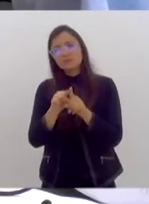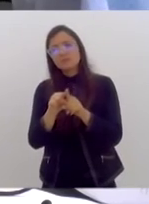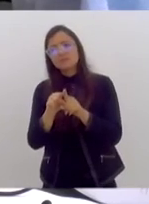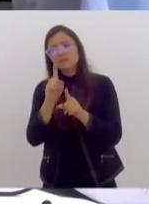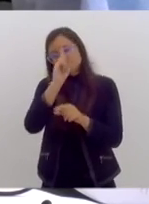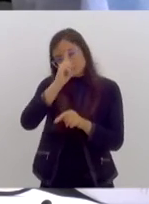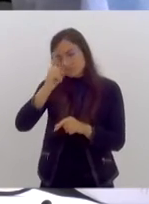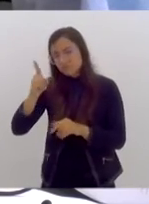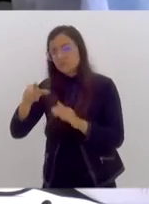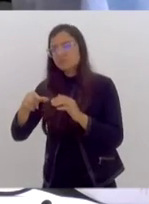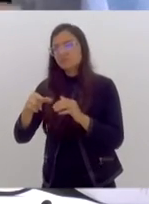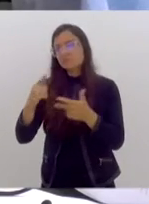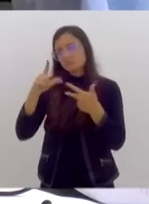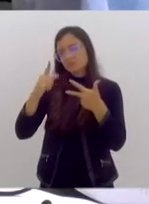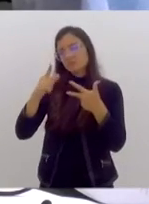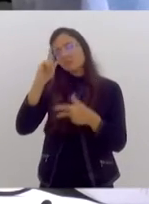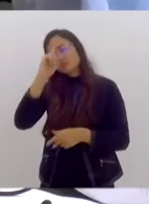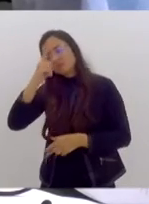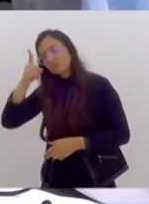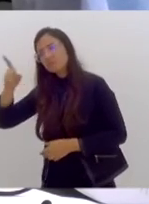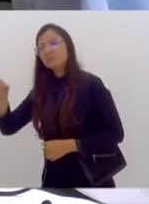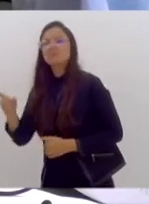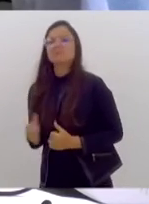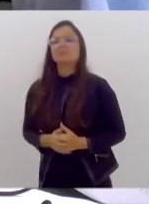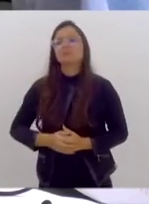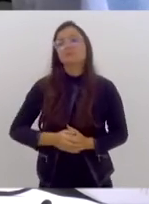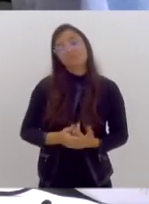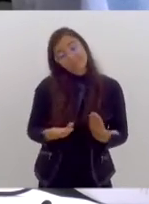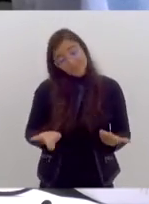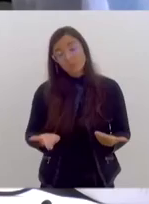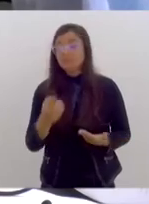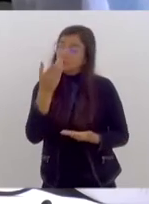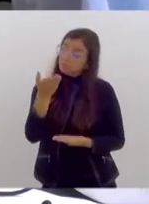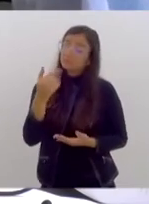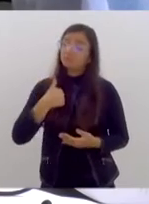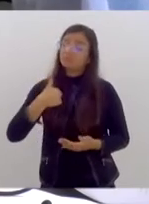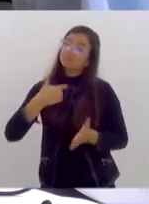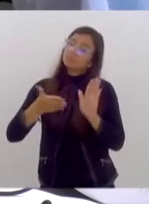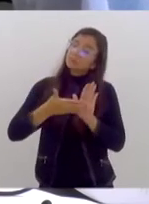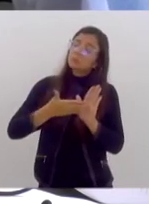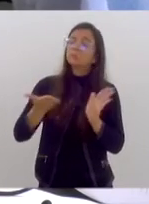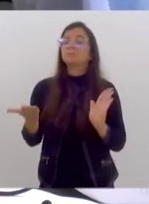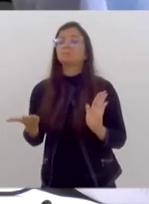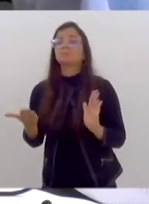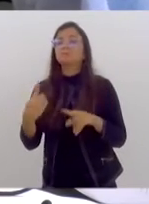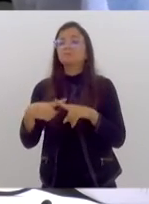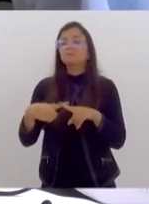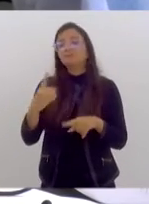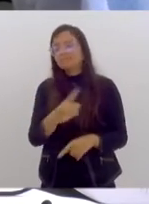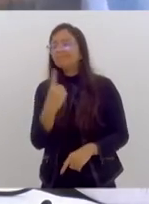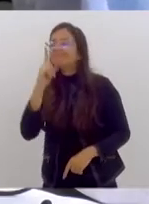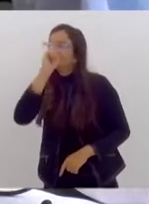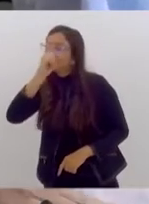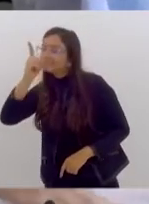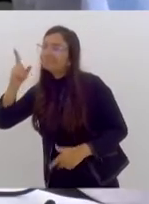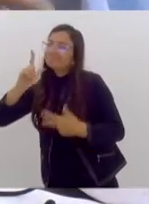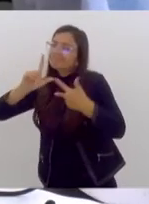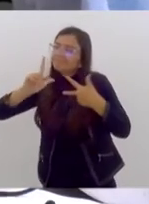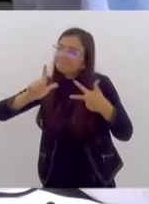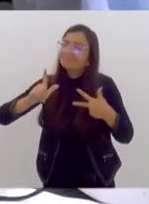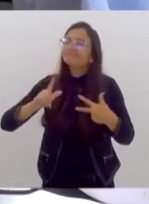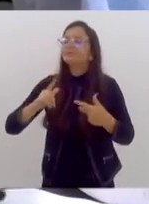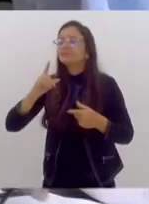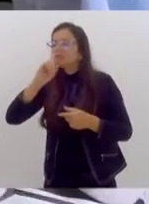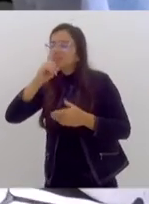legislativas É nesse sentido que eu tô propondo que a gente não faça as indicações legislativas aqui